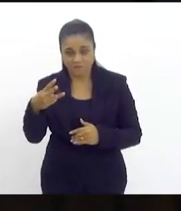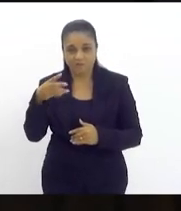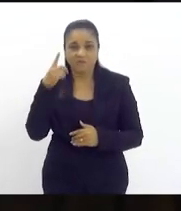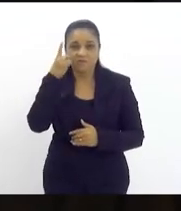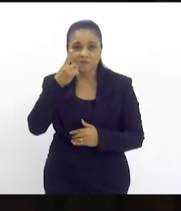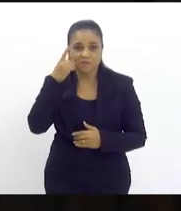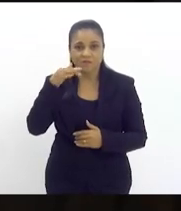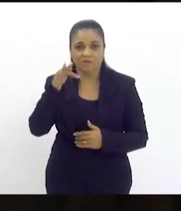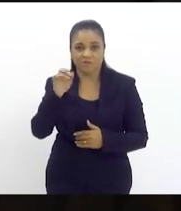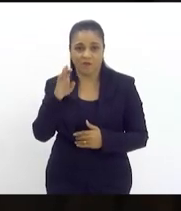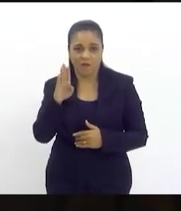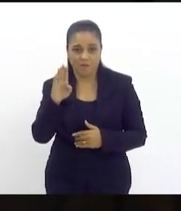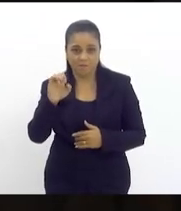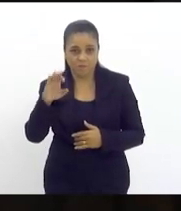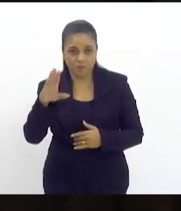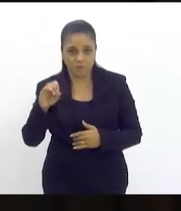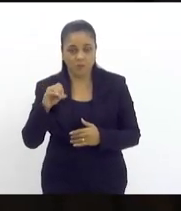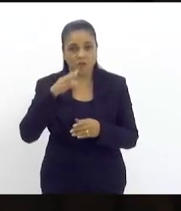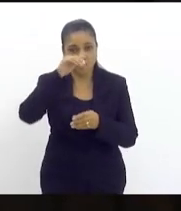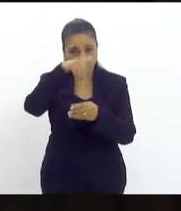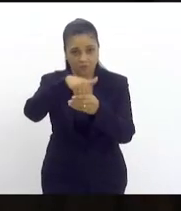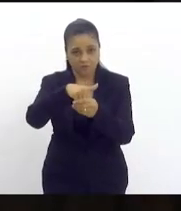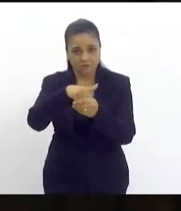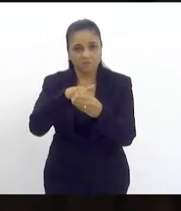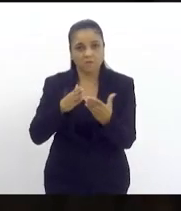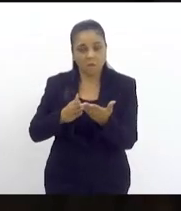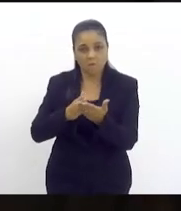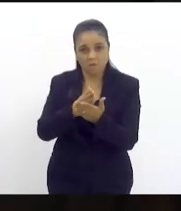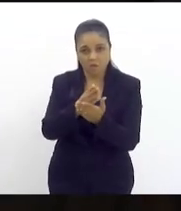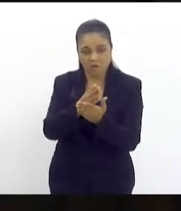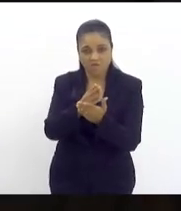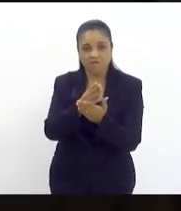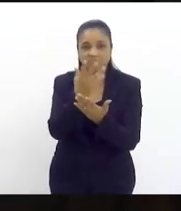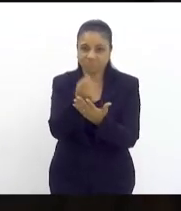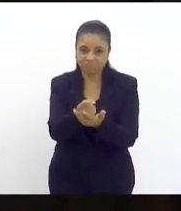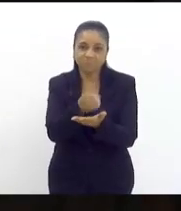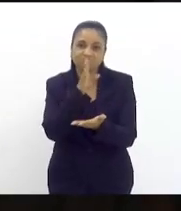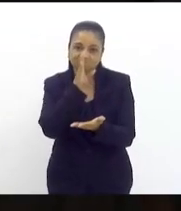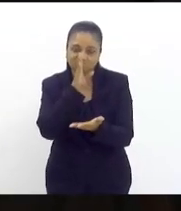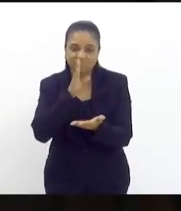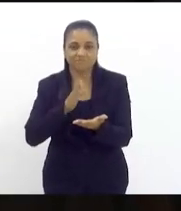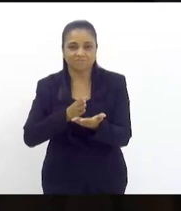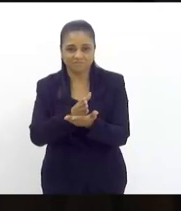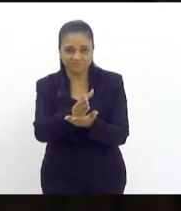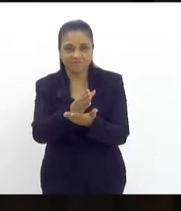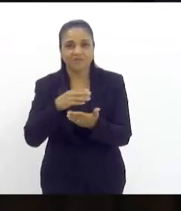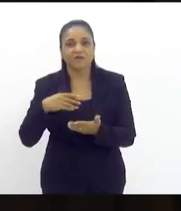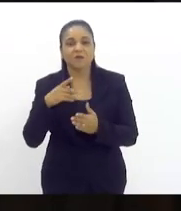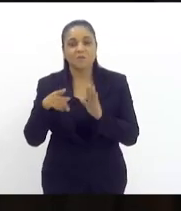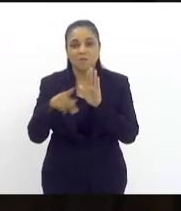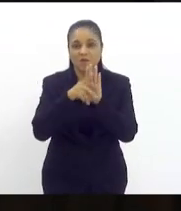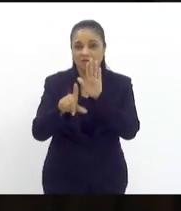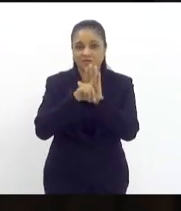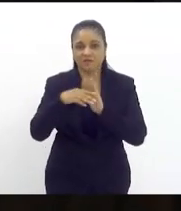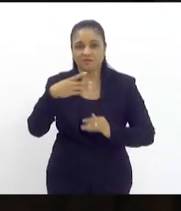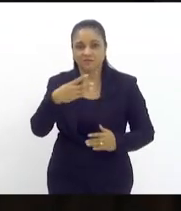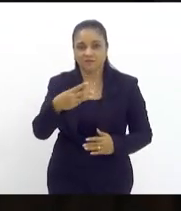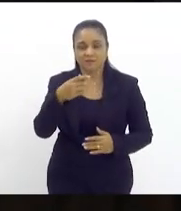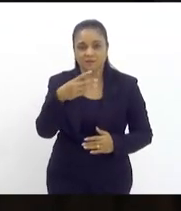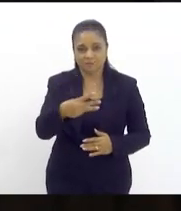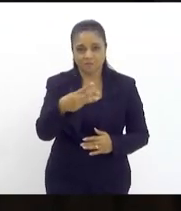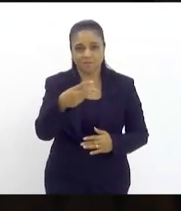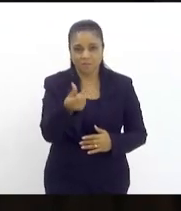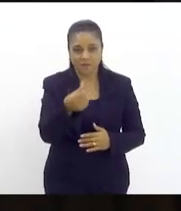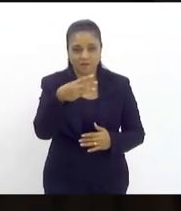deputado Fábio Silva. Em votação, os senhores que aprovam permaneçam como estão, aprovado. Projeto de lei